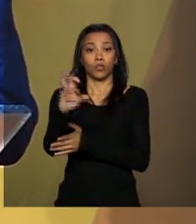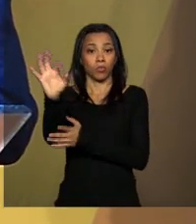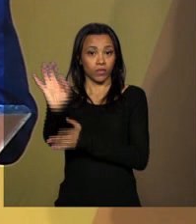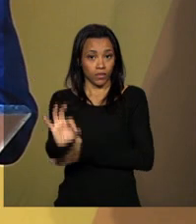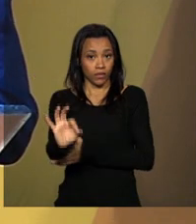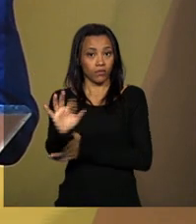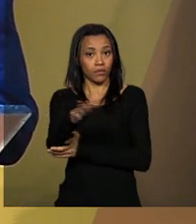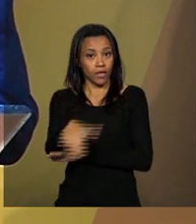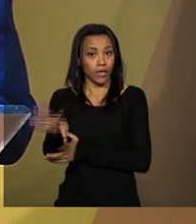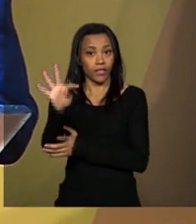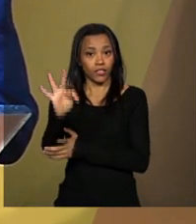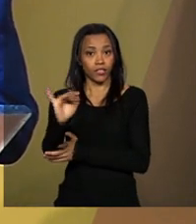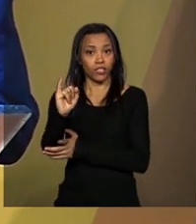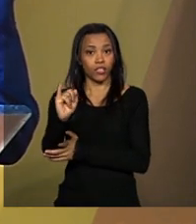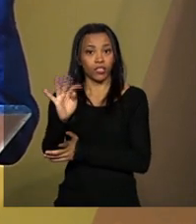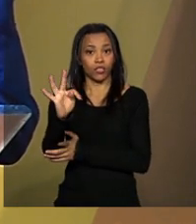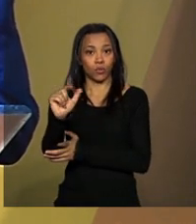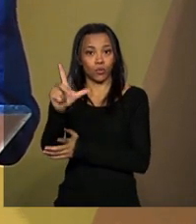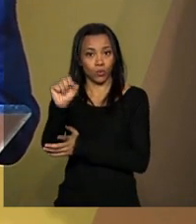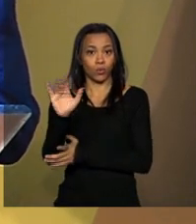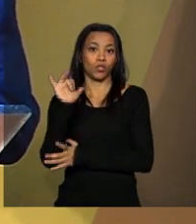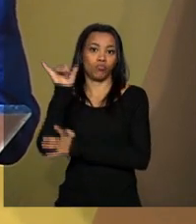infraestrutura no caso de